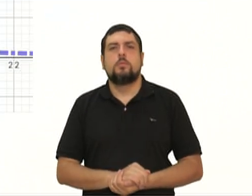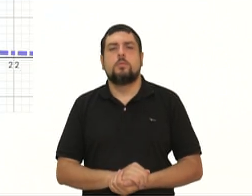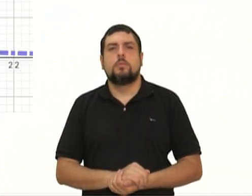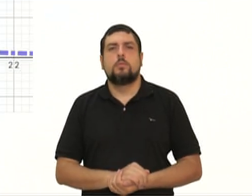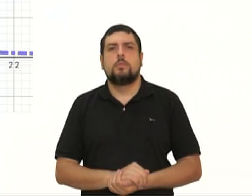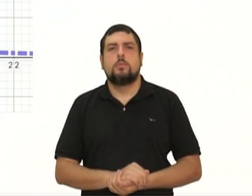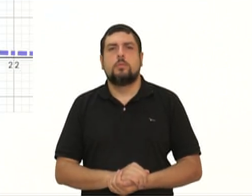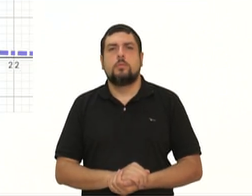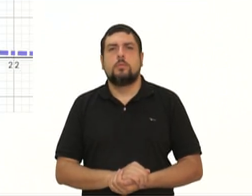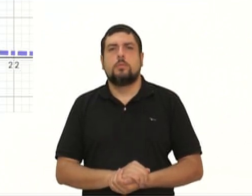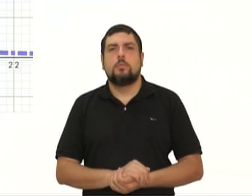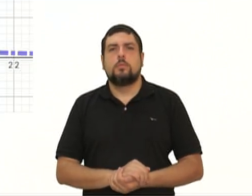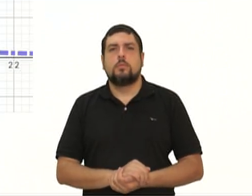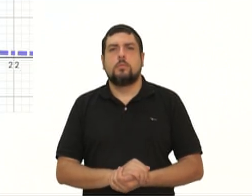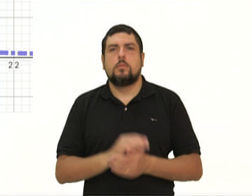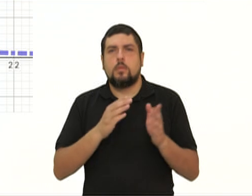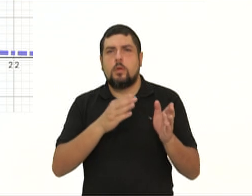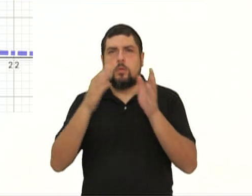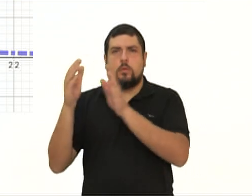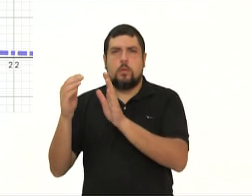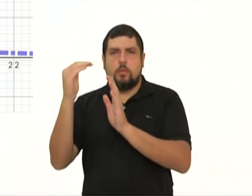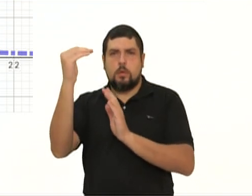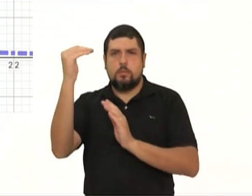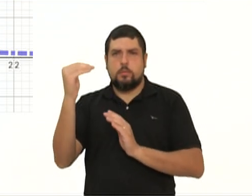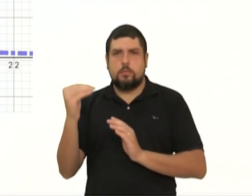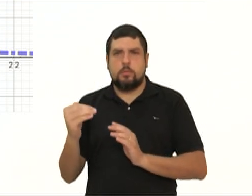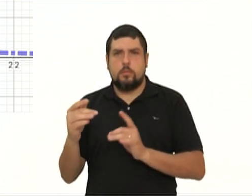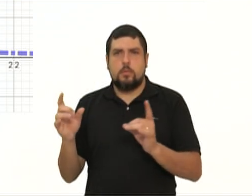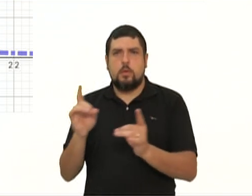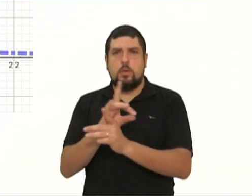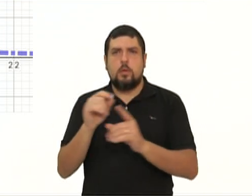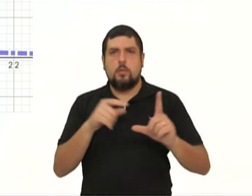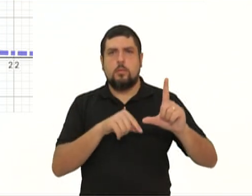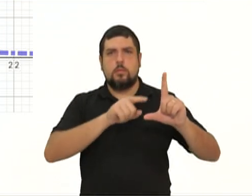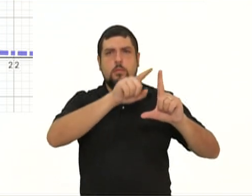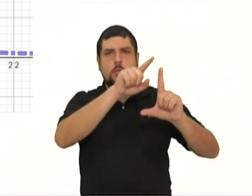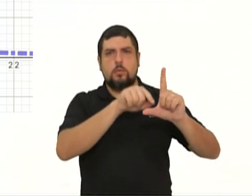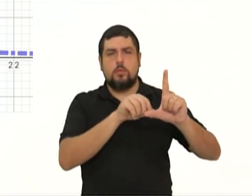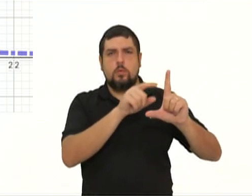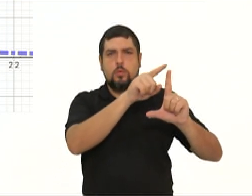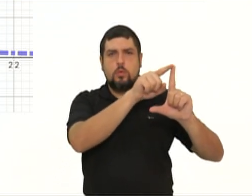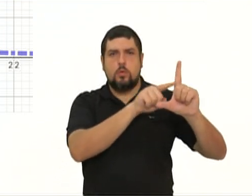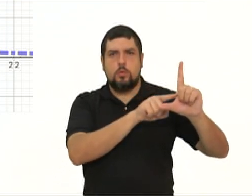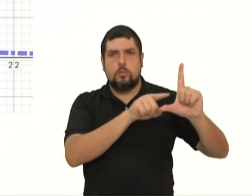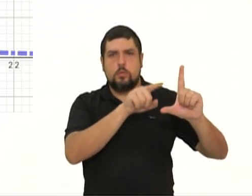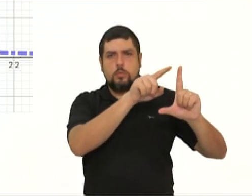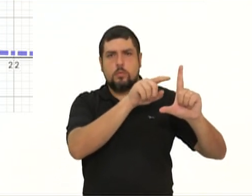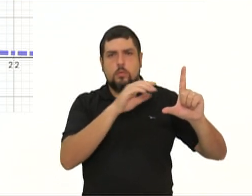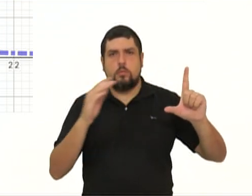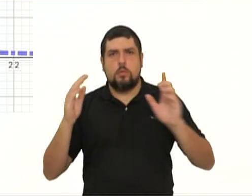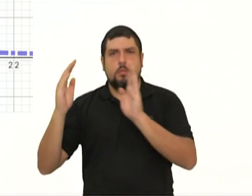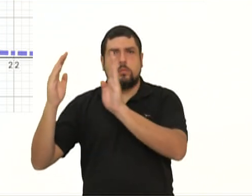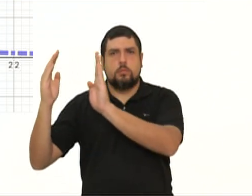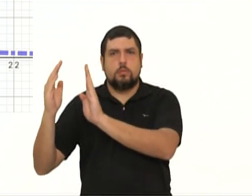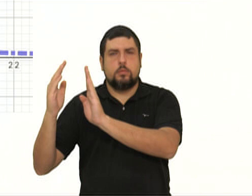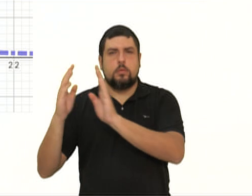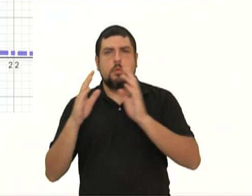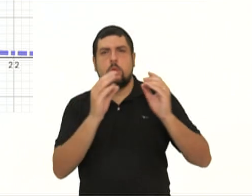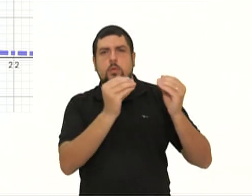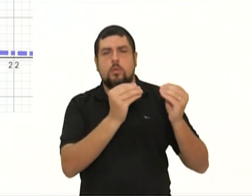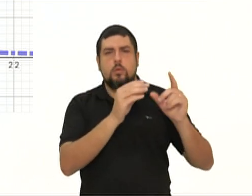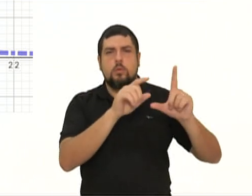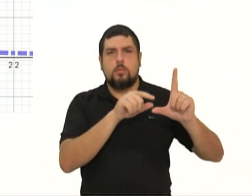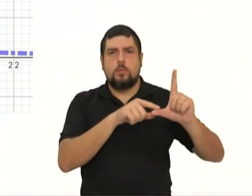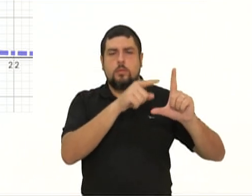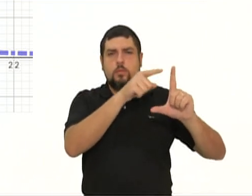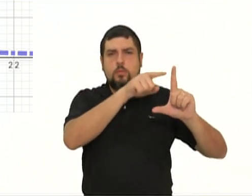Tabelinha pronta aqui do ladinho já, ó. Menos 1 e 1, 0 e 0,3. Aí a escolha do 2, 2 mais